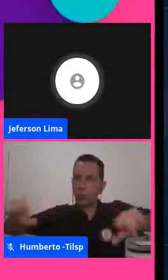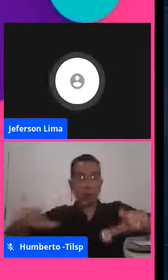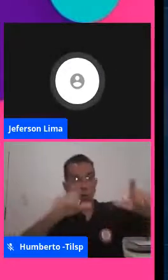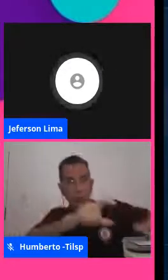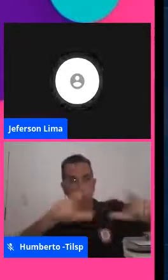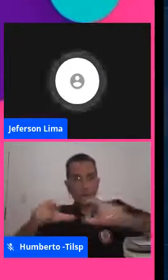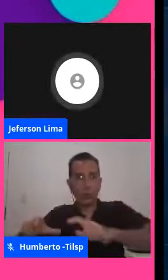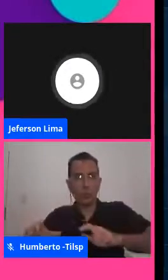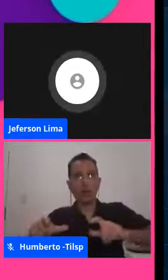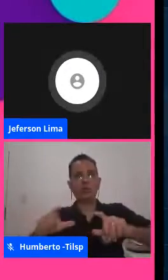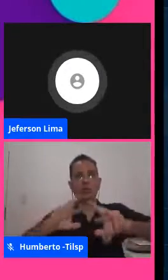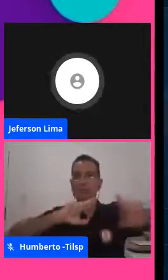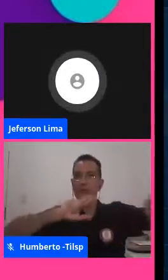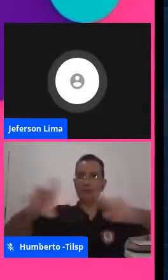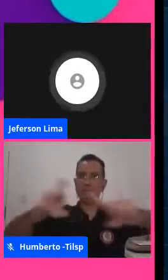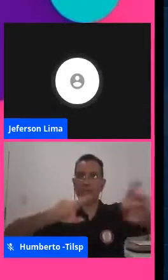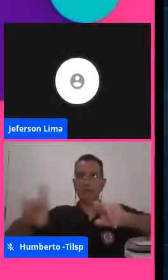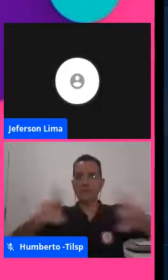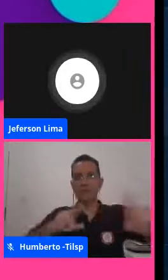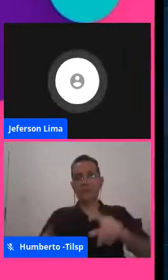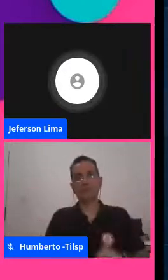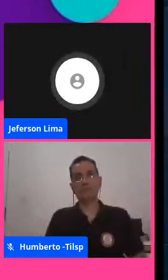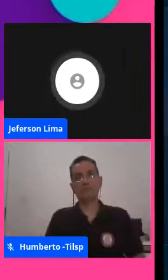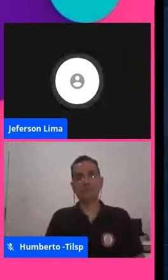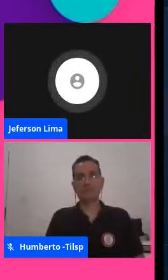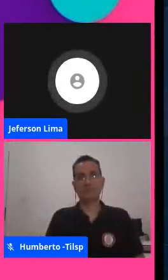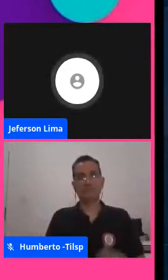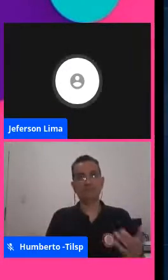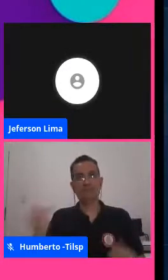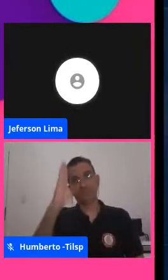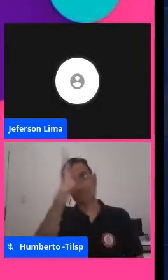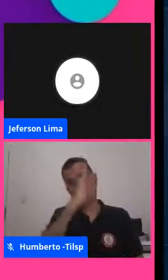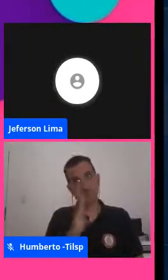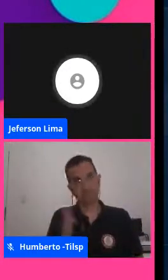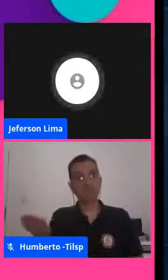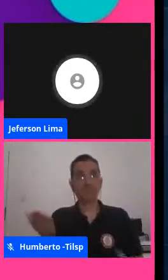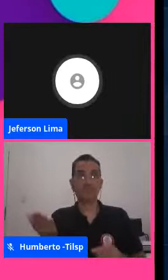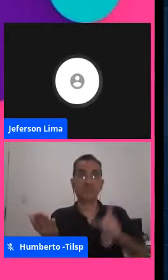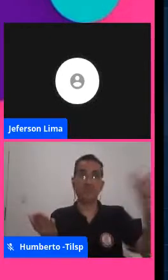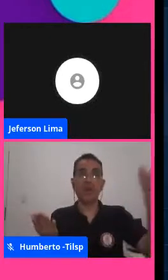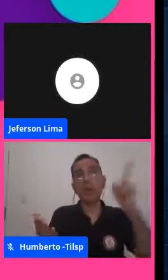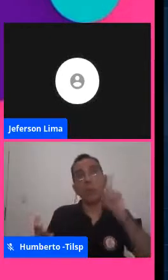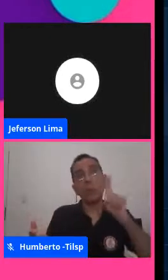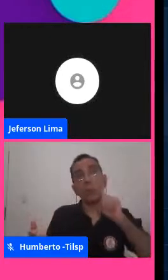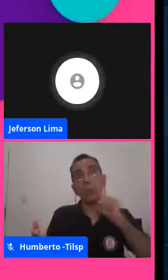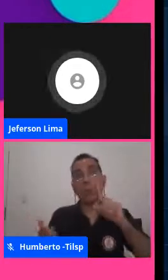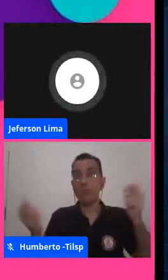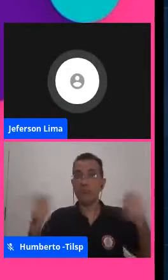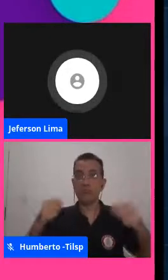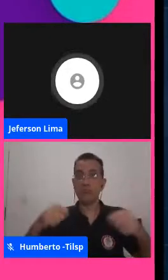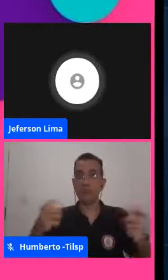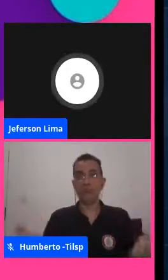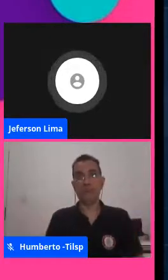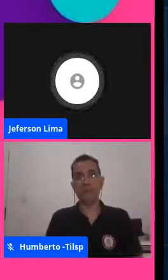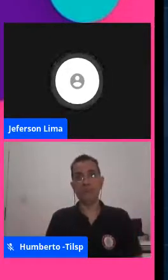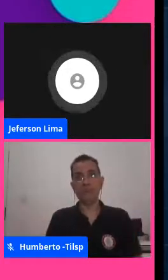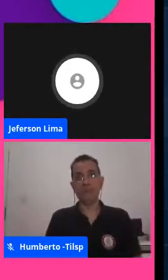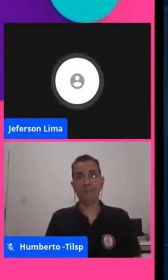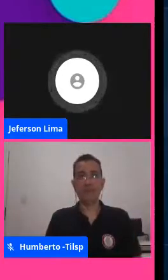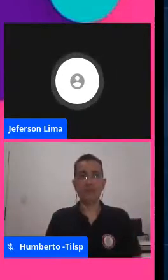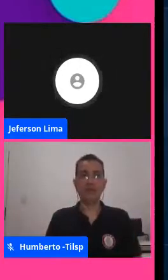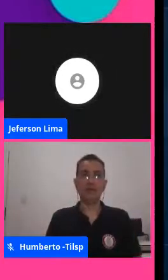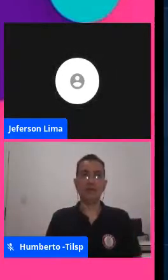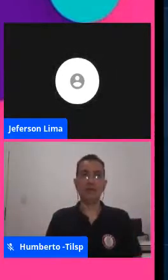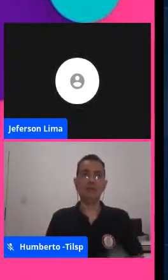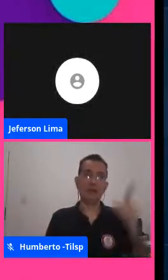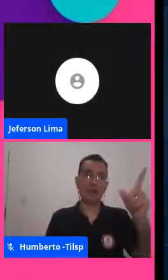aí, né? Você quer que seu software rode tão bem no Brasil quanto ele rode nos Estados Unidos. Você não quer que no Brasil ele rode bem, nos Estados Unidos ele rode com